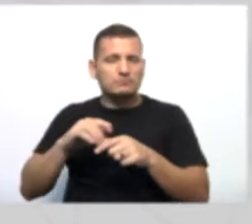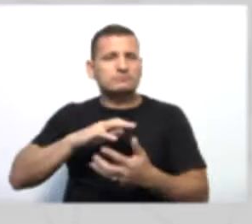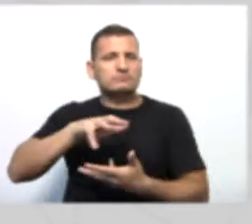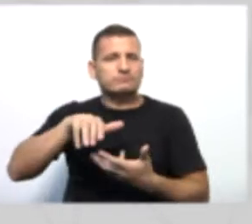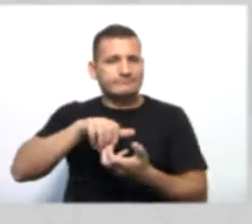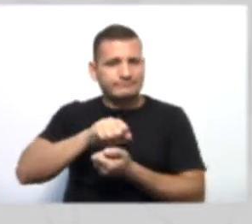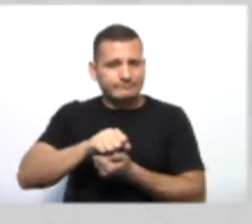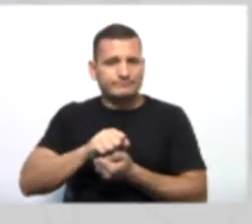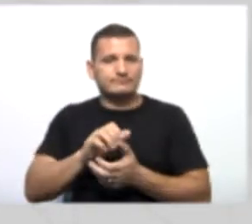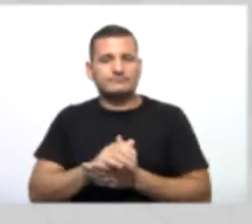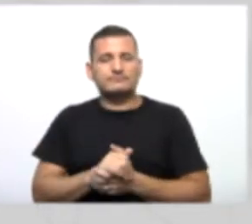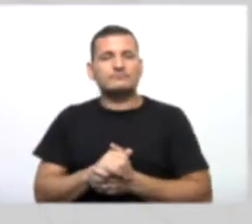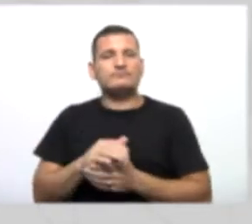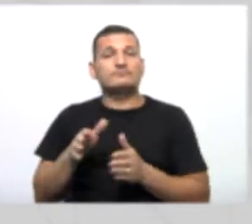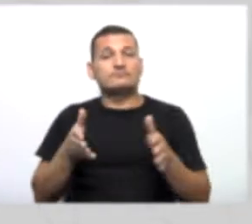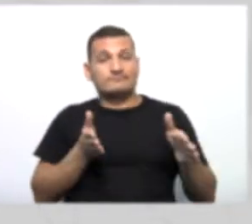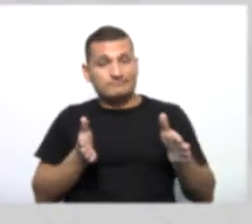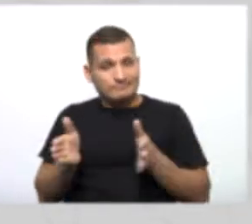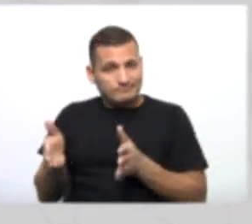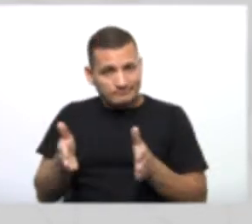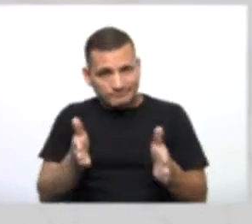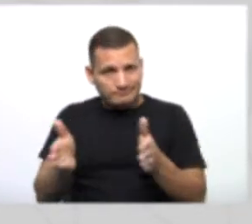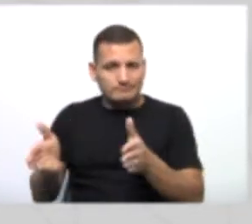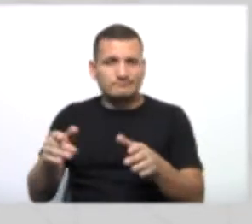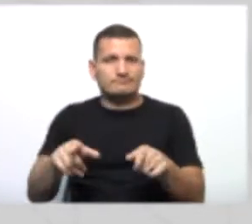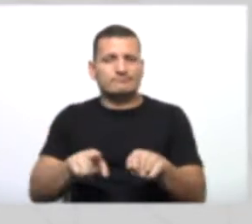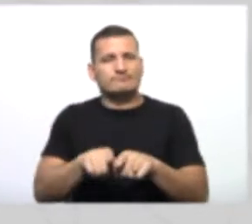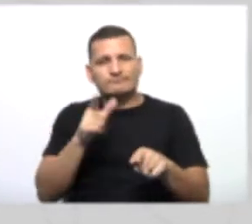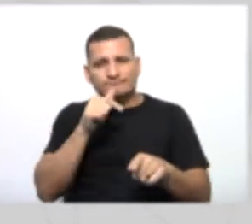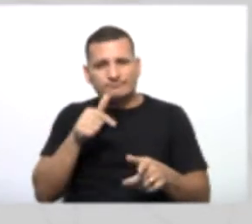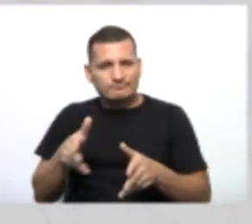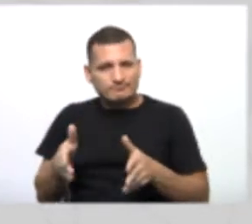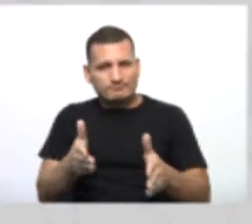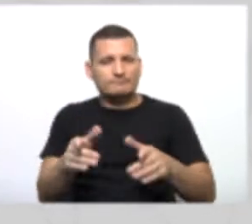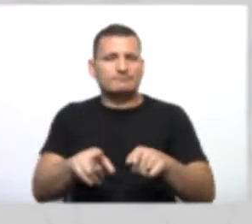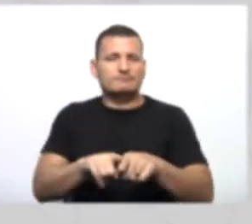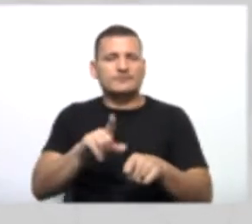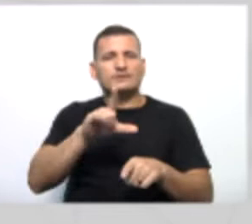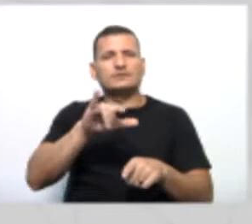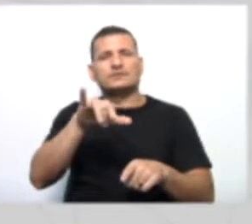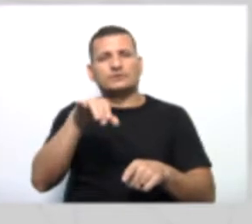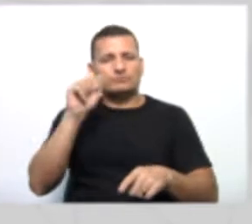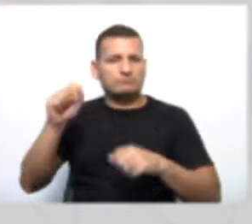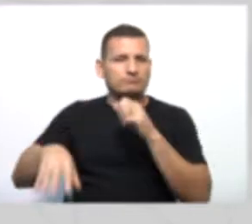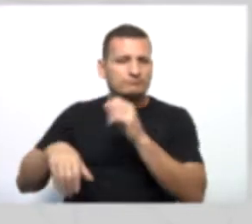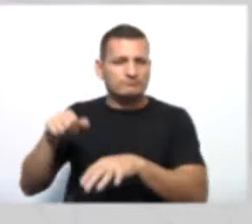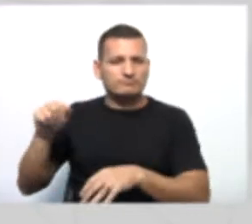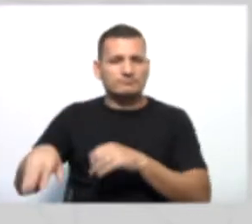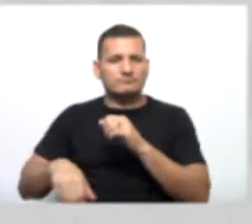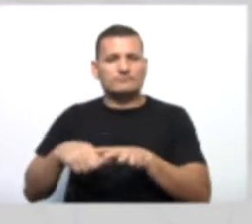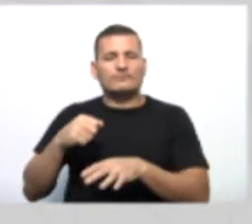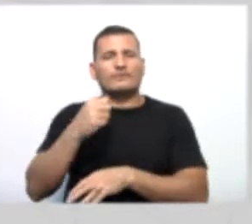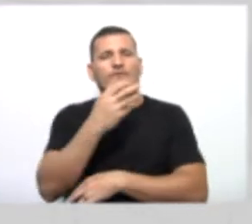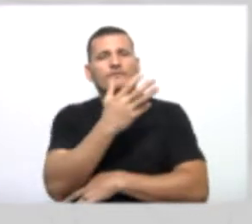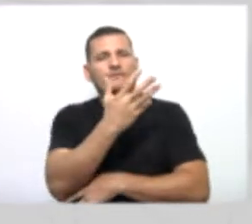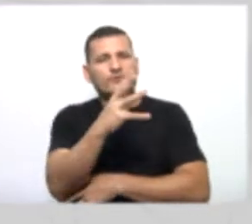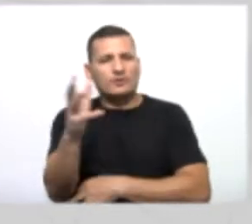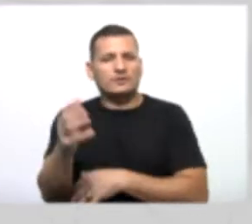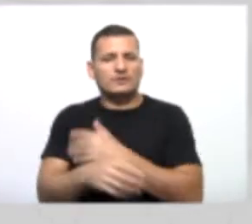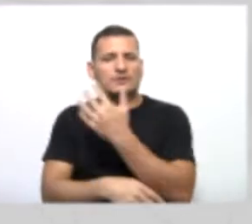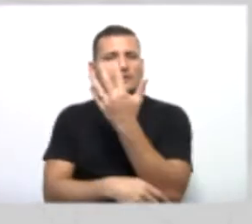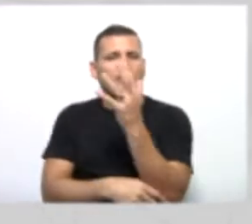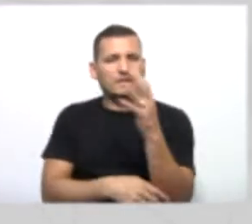Rios poluídos com muito material de lixos, né? Olha que coisa absurda. As florestas parecem verdadeiras